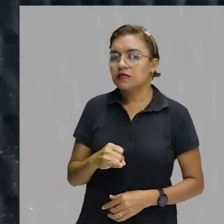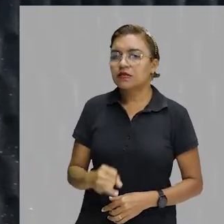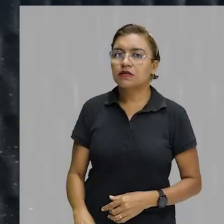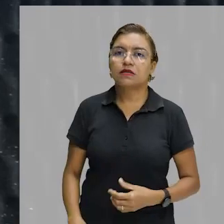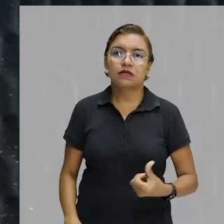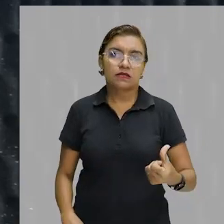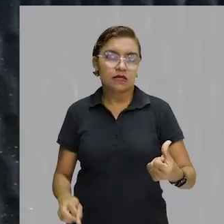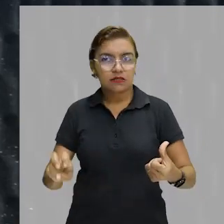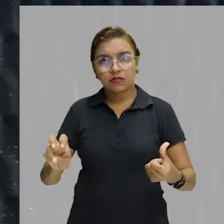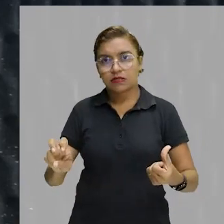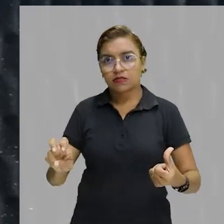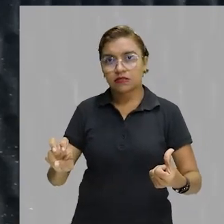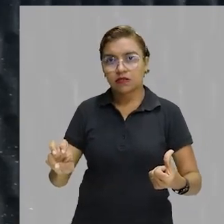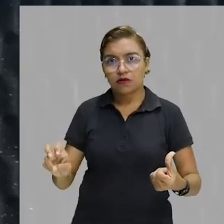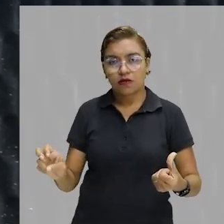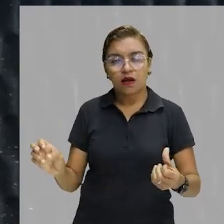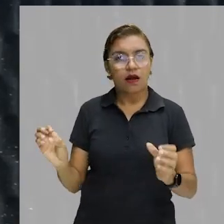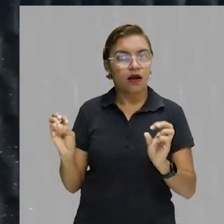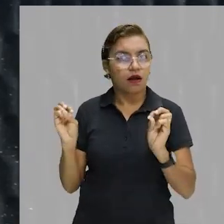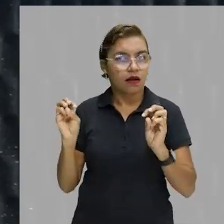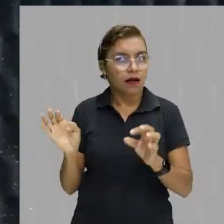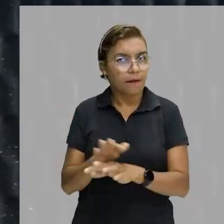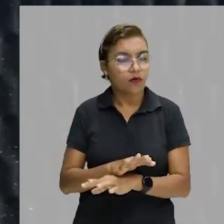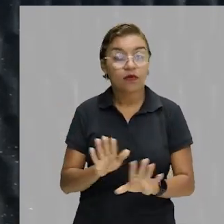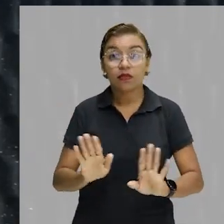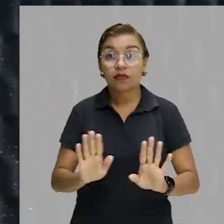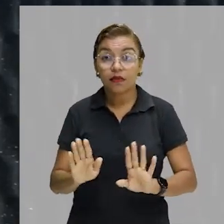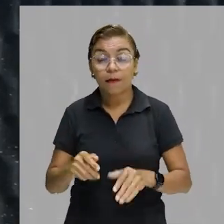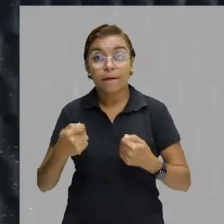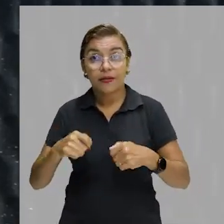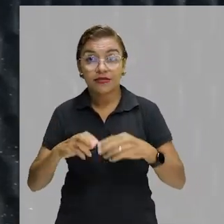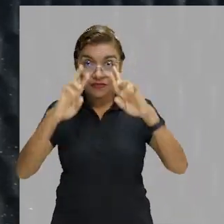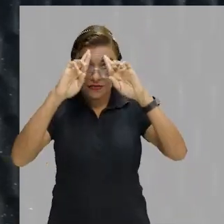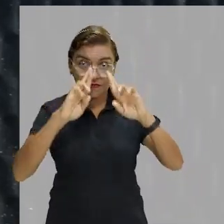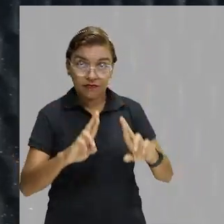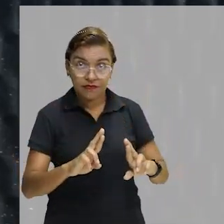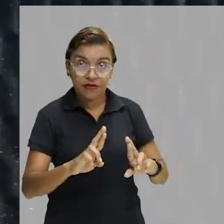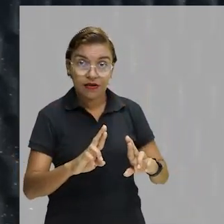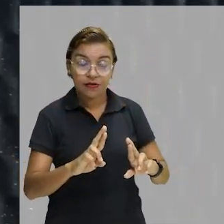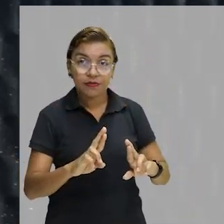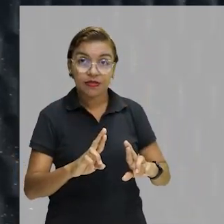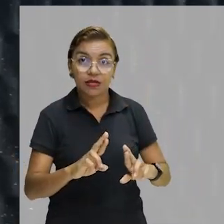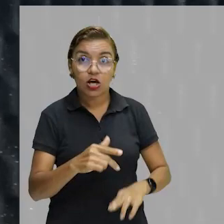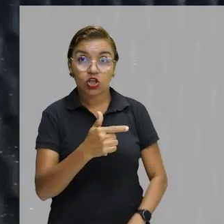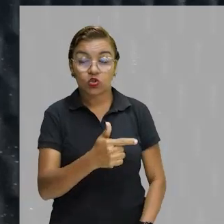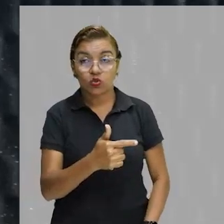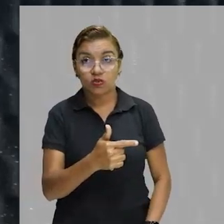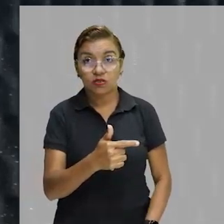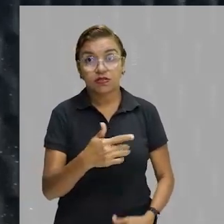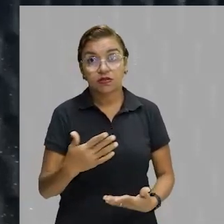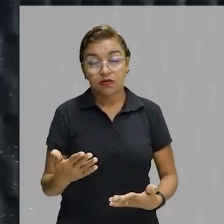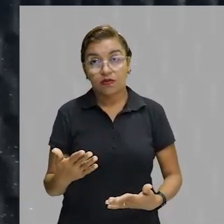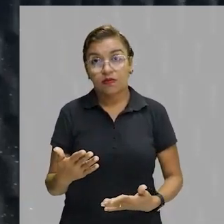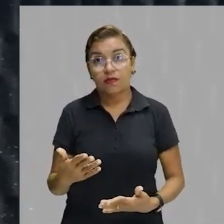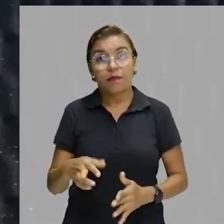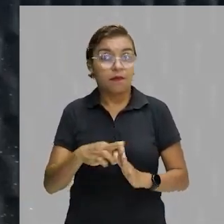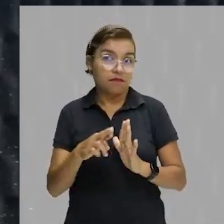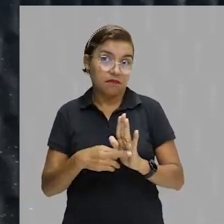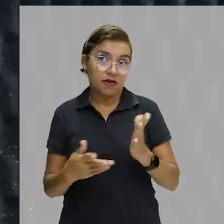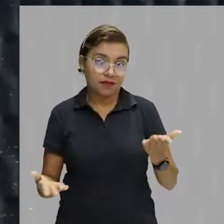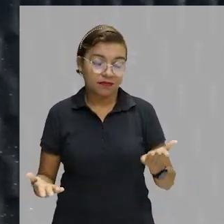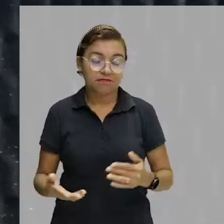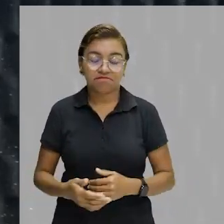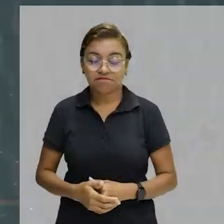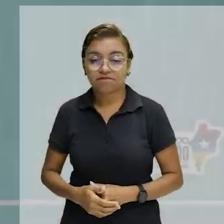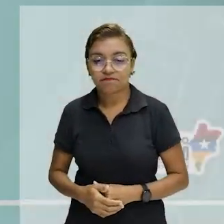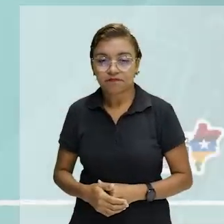6-5 e acabar o jogo, não, porque ia ter que respeitar a diferença de 2 games e acabar lá 7-5. Essa é uma forma, tá